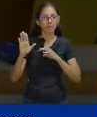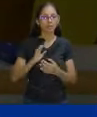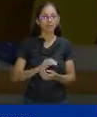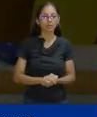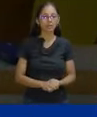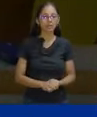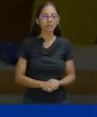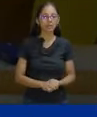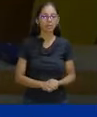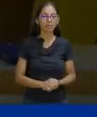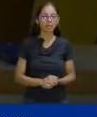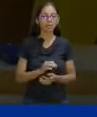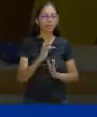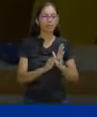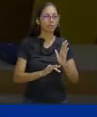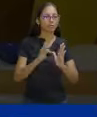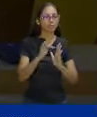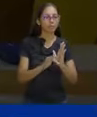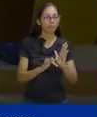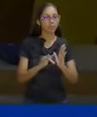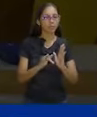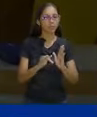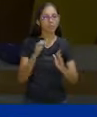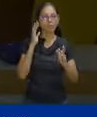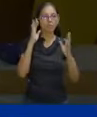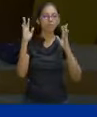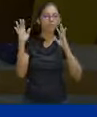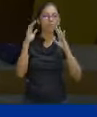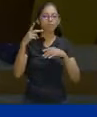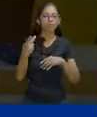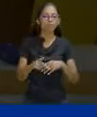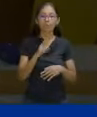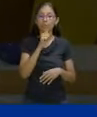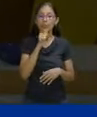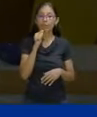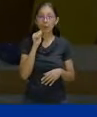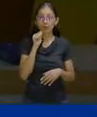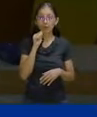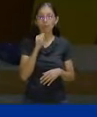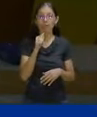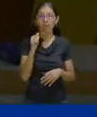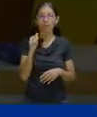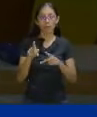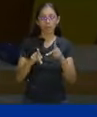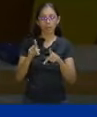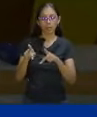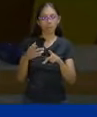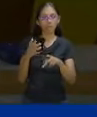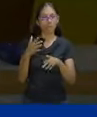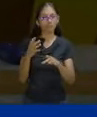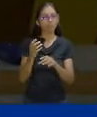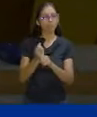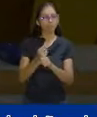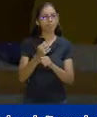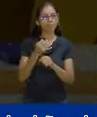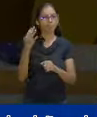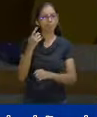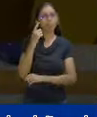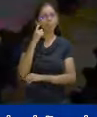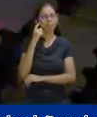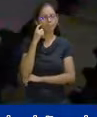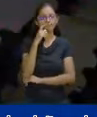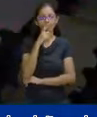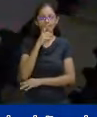o estado do Amapá, ele abrange mais ou menos isso, nós considerarmos essa conta, né, ficaria um santinho para cada